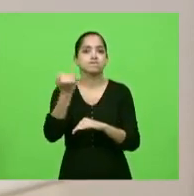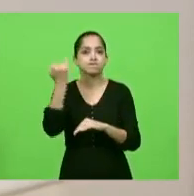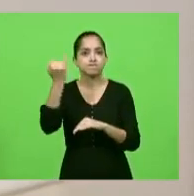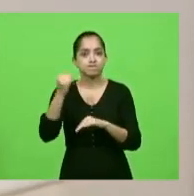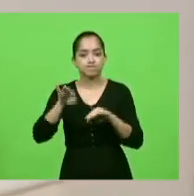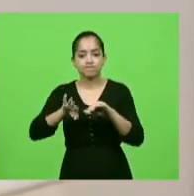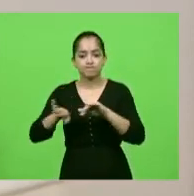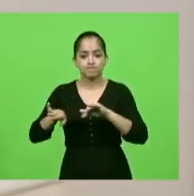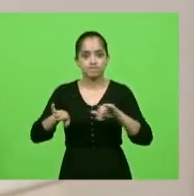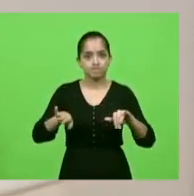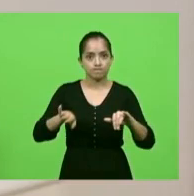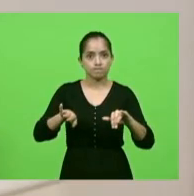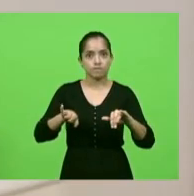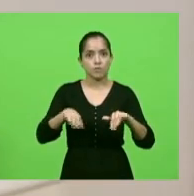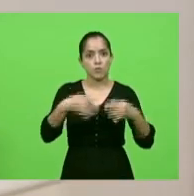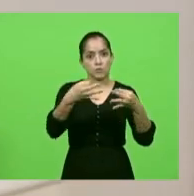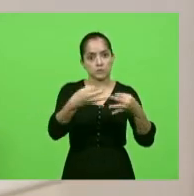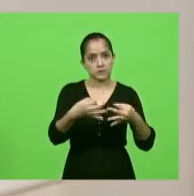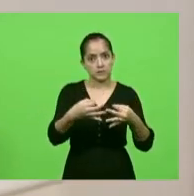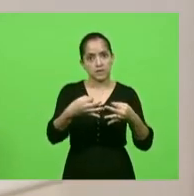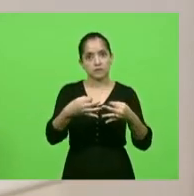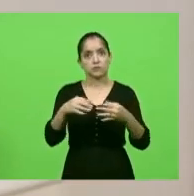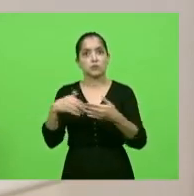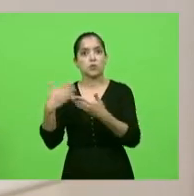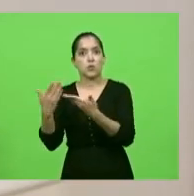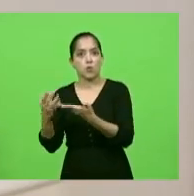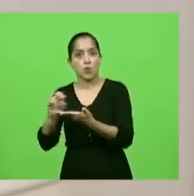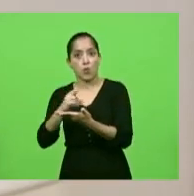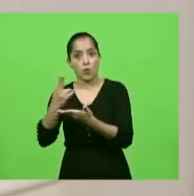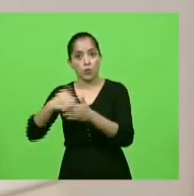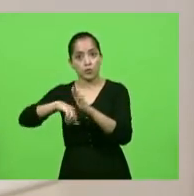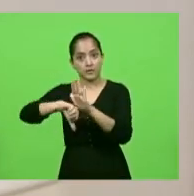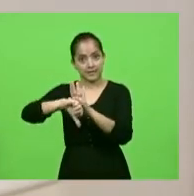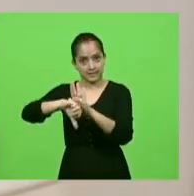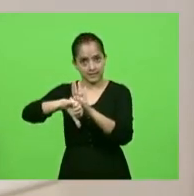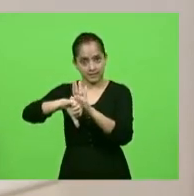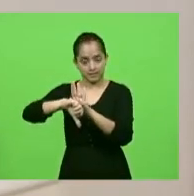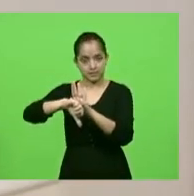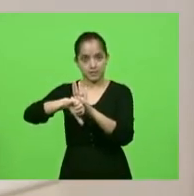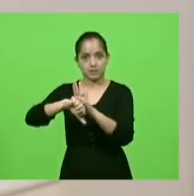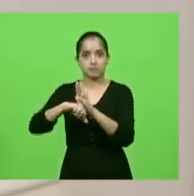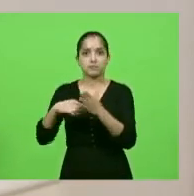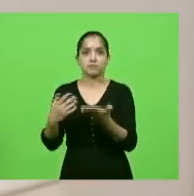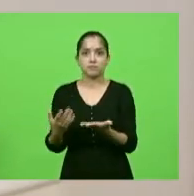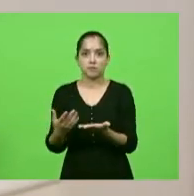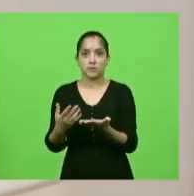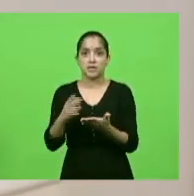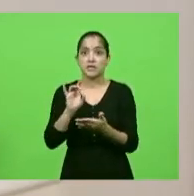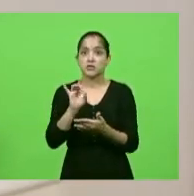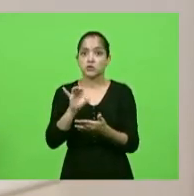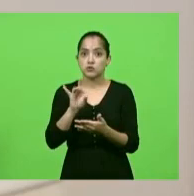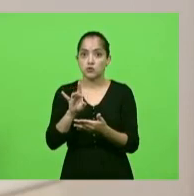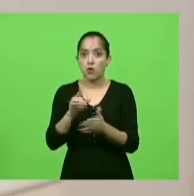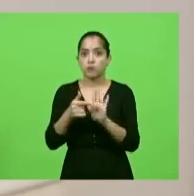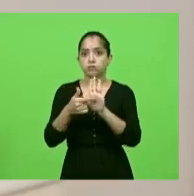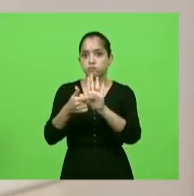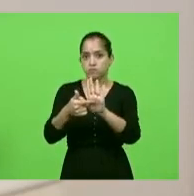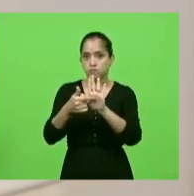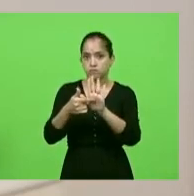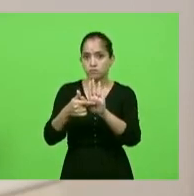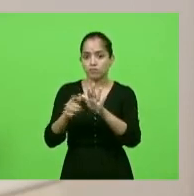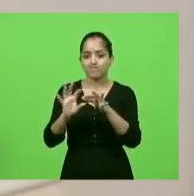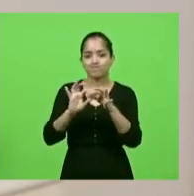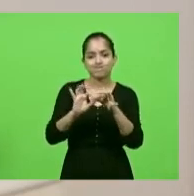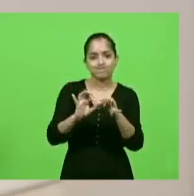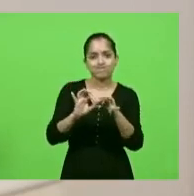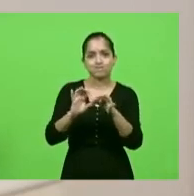formal entre ilícito de responsabilidade e crime propriamente dito, que somente apresentam algum atrelamento por